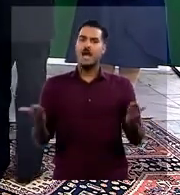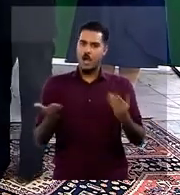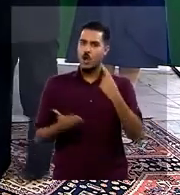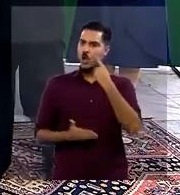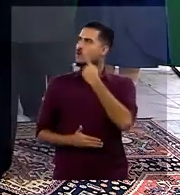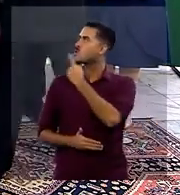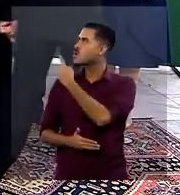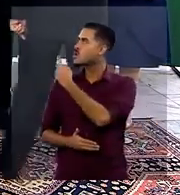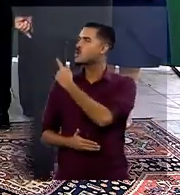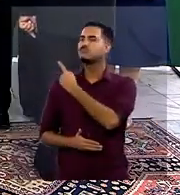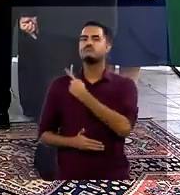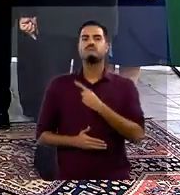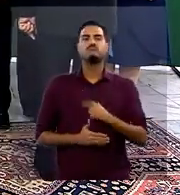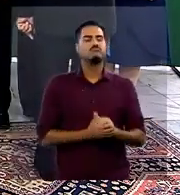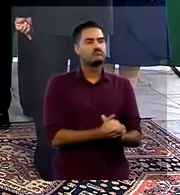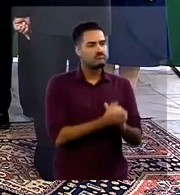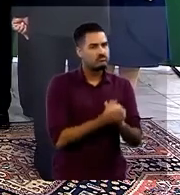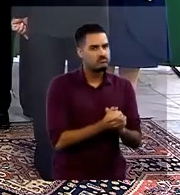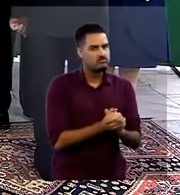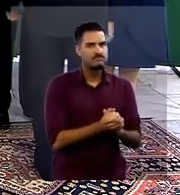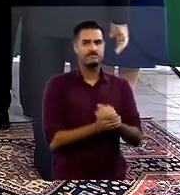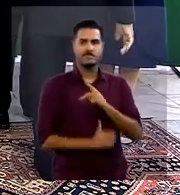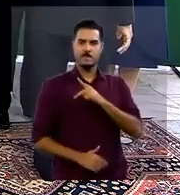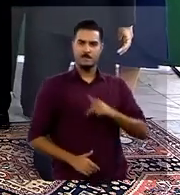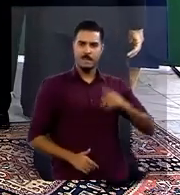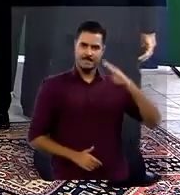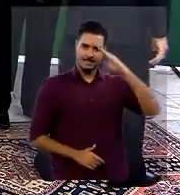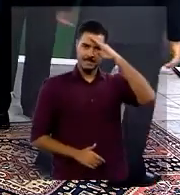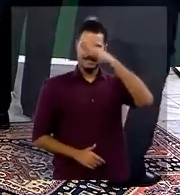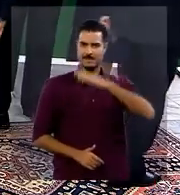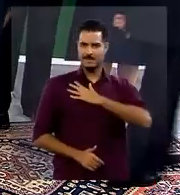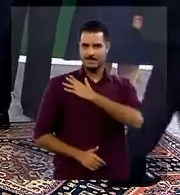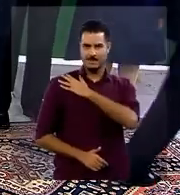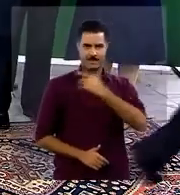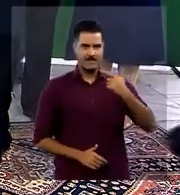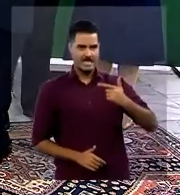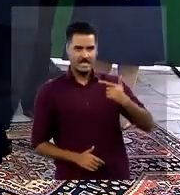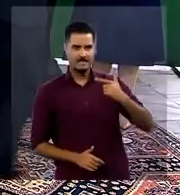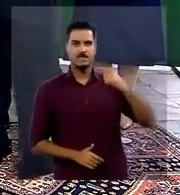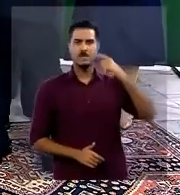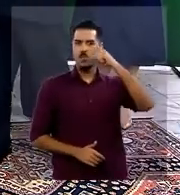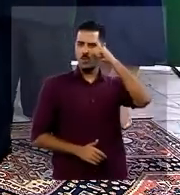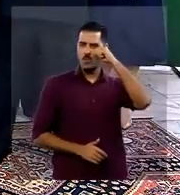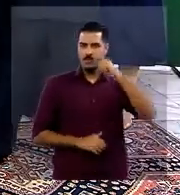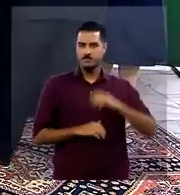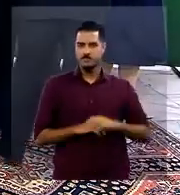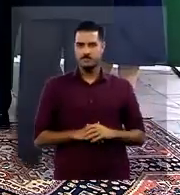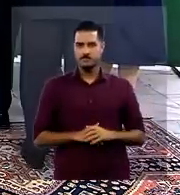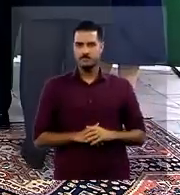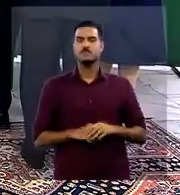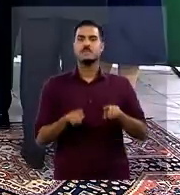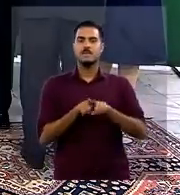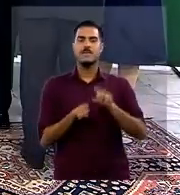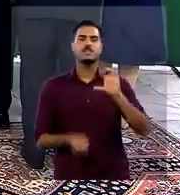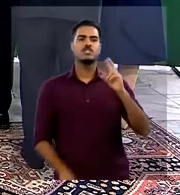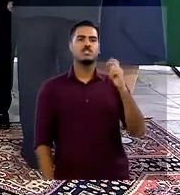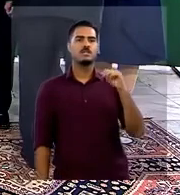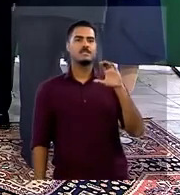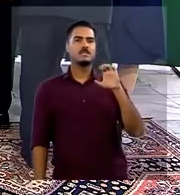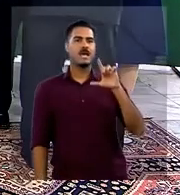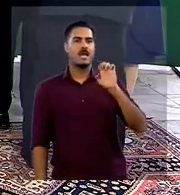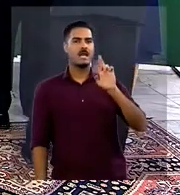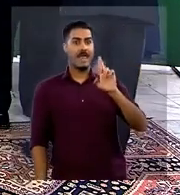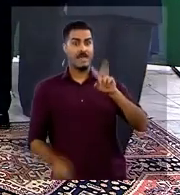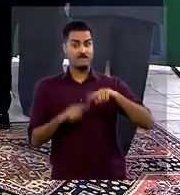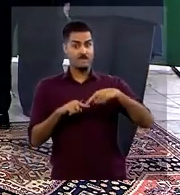o presidente Jair Bolsonaro, o vice-presidente Hamilton Mourão e o chanceler, que vai tomar posse daqui